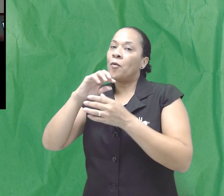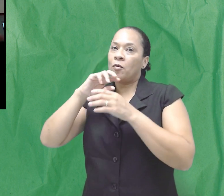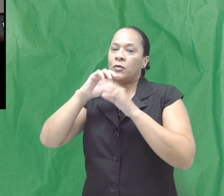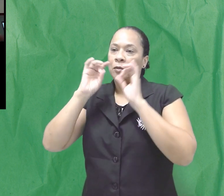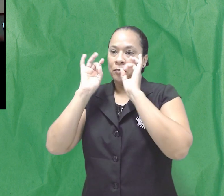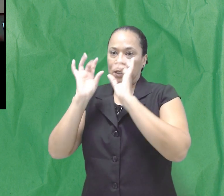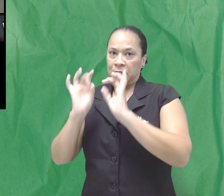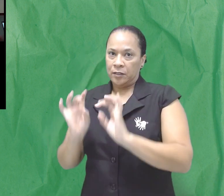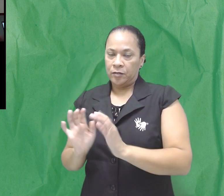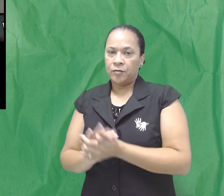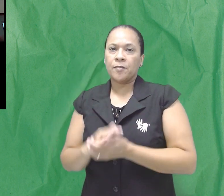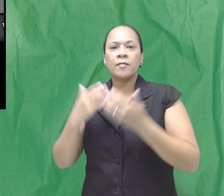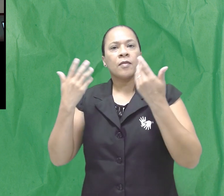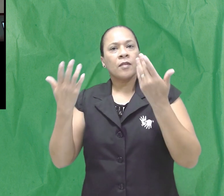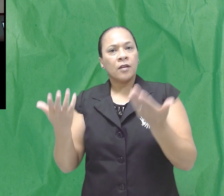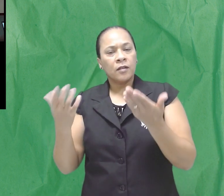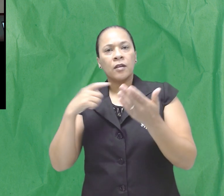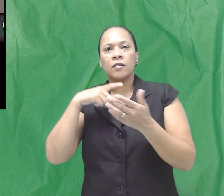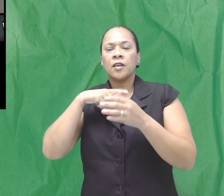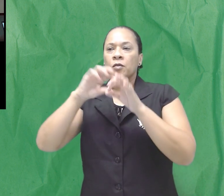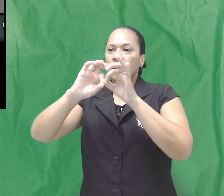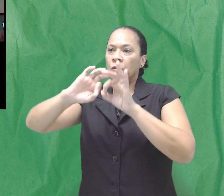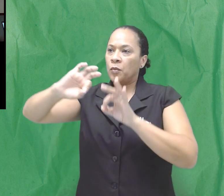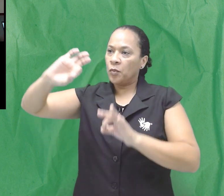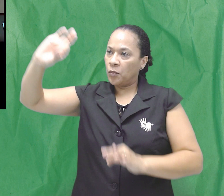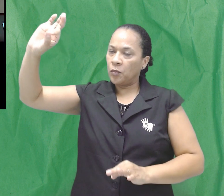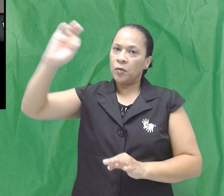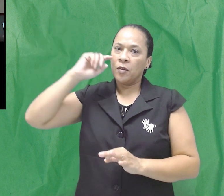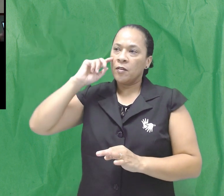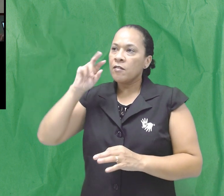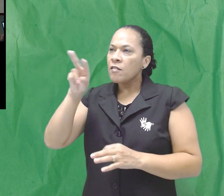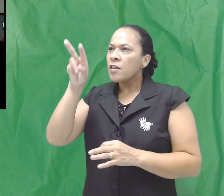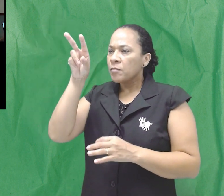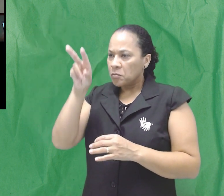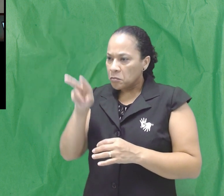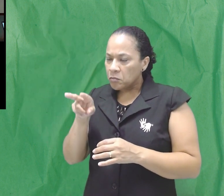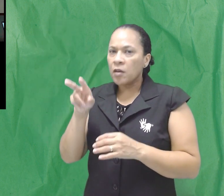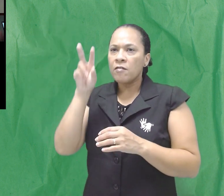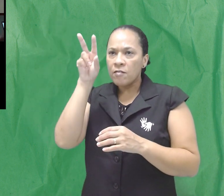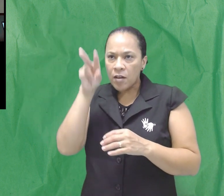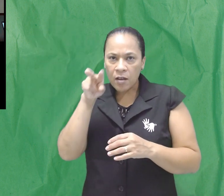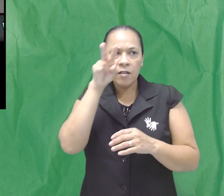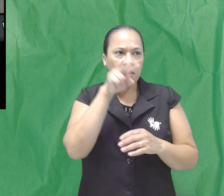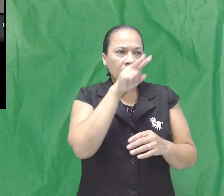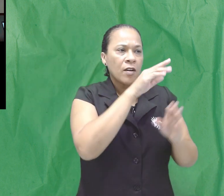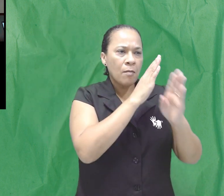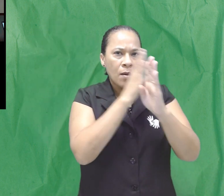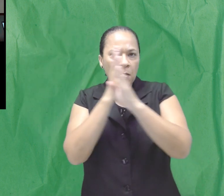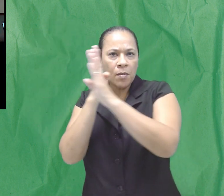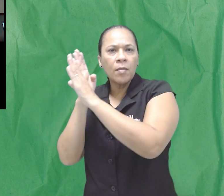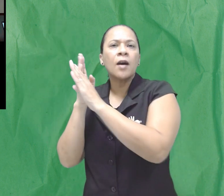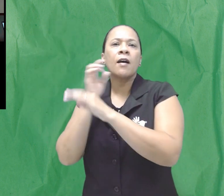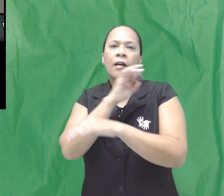e, normalmente, essas tubulações, elas são aparentes. Isso para facilitar a questão da identificação